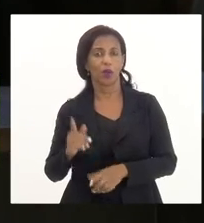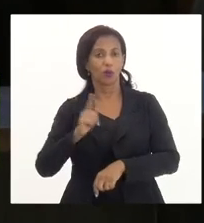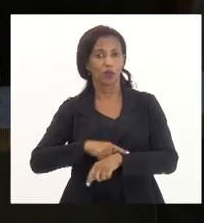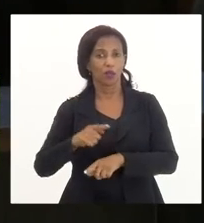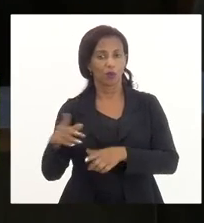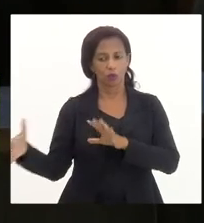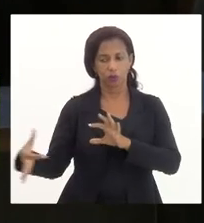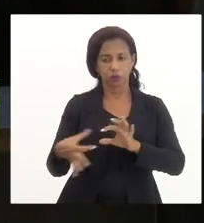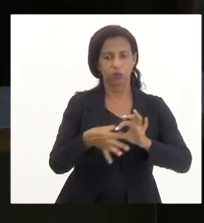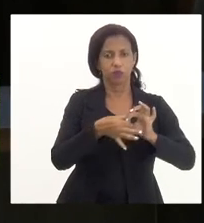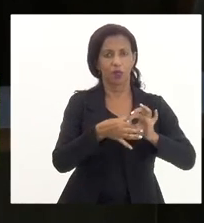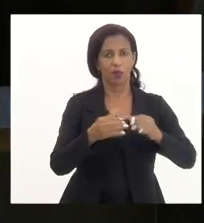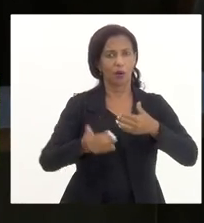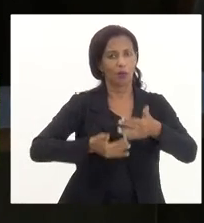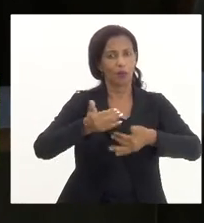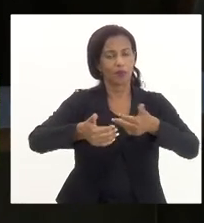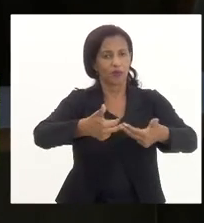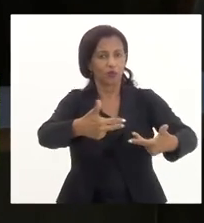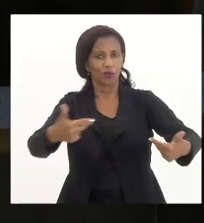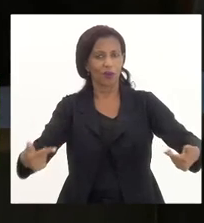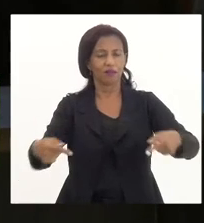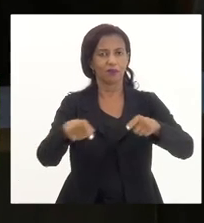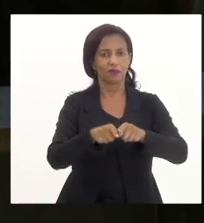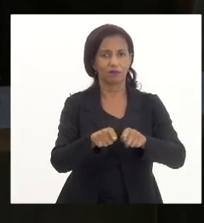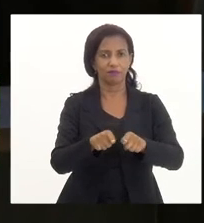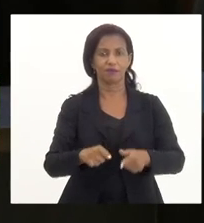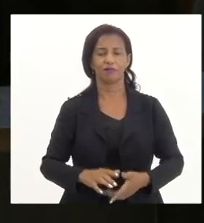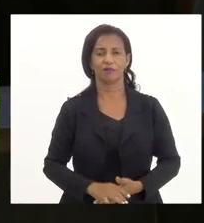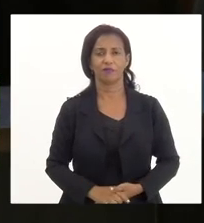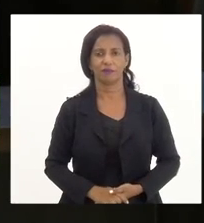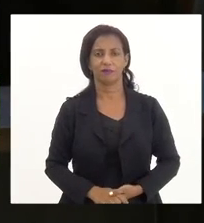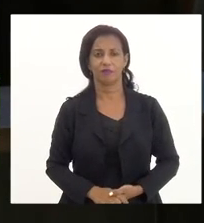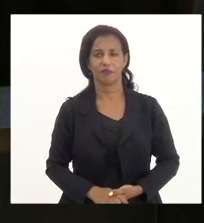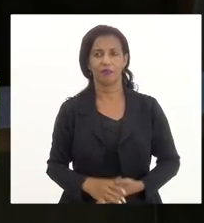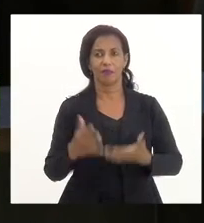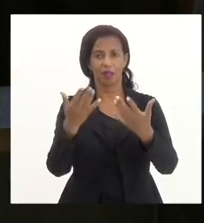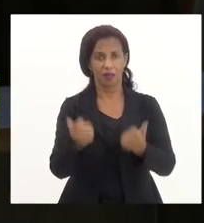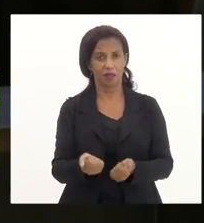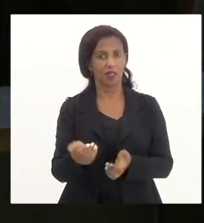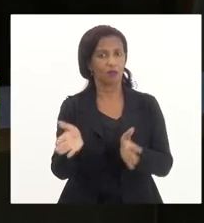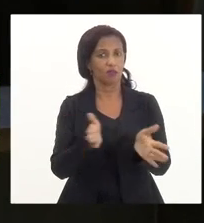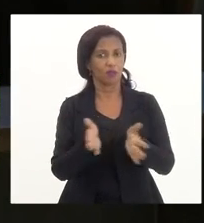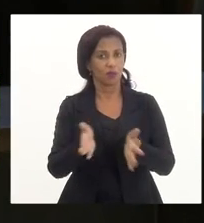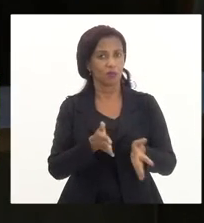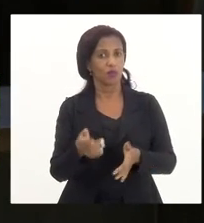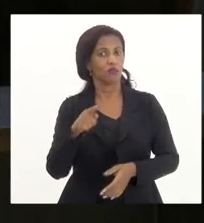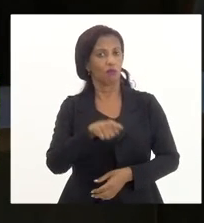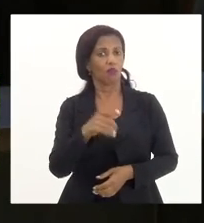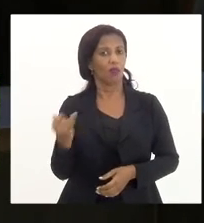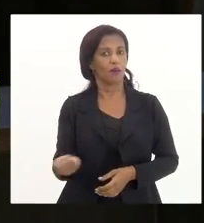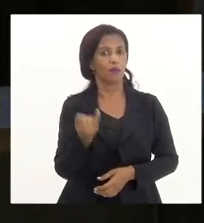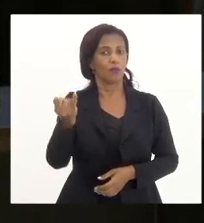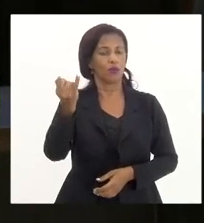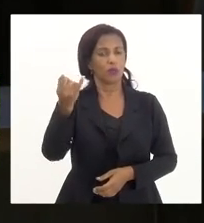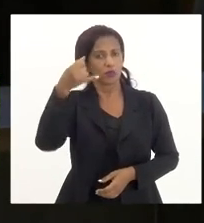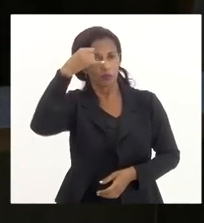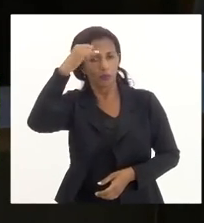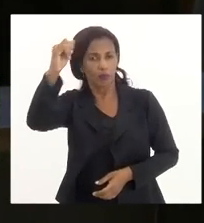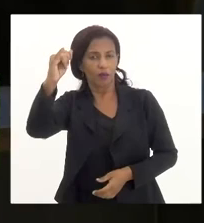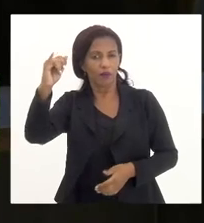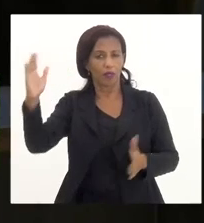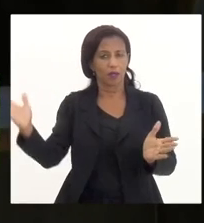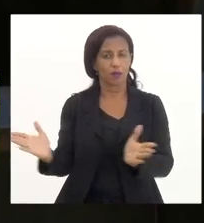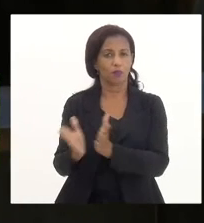está vinculado a um processo de qualificação considera o que essa medida além de ser importante para evitar esse processo